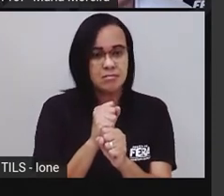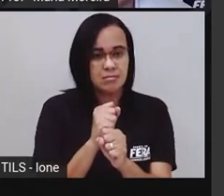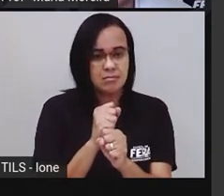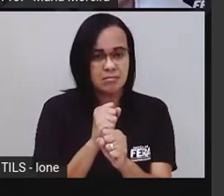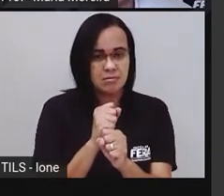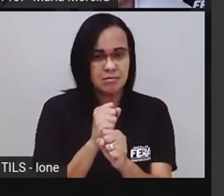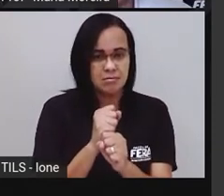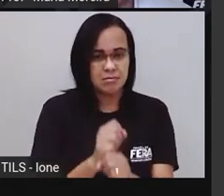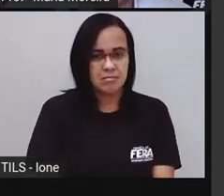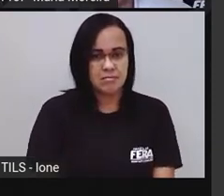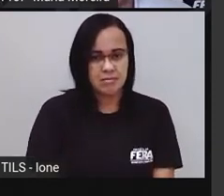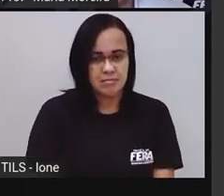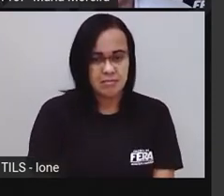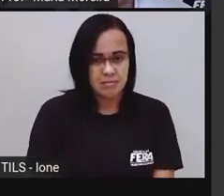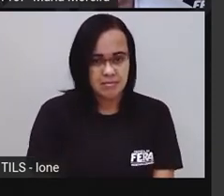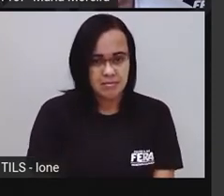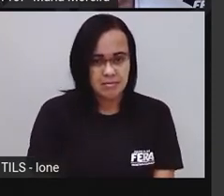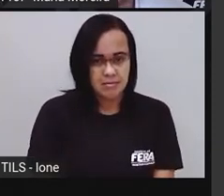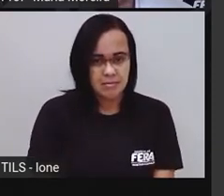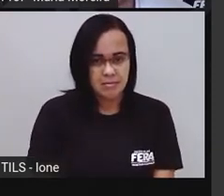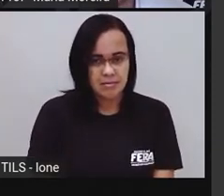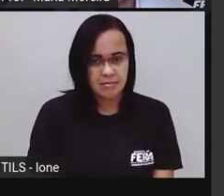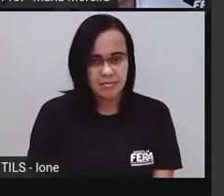botar aqui embaixo